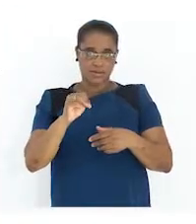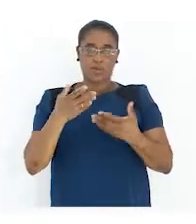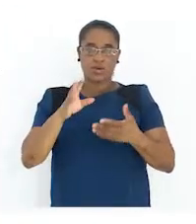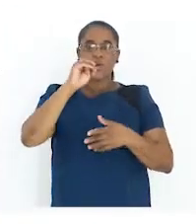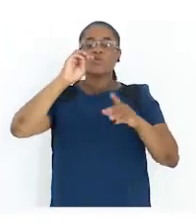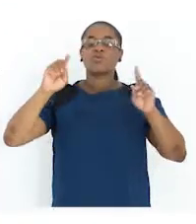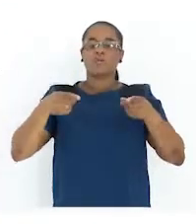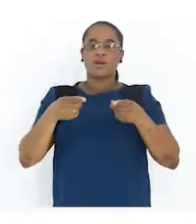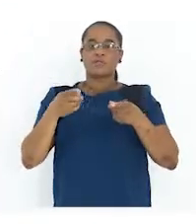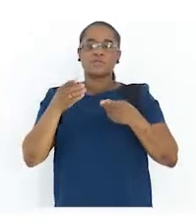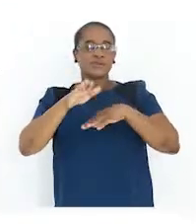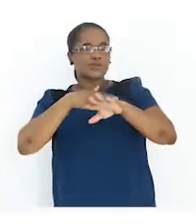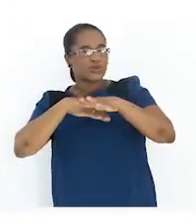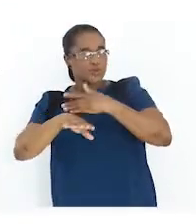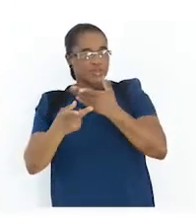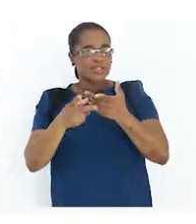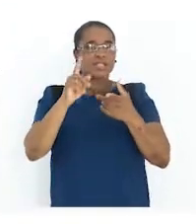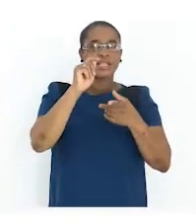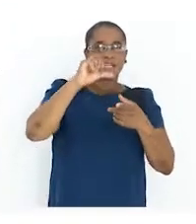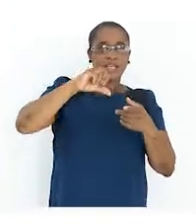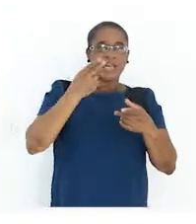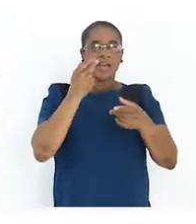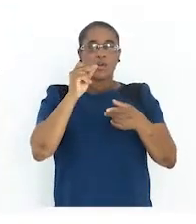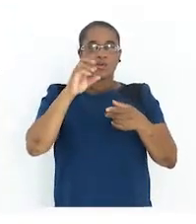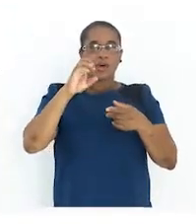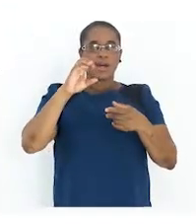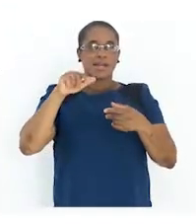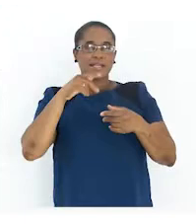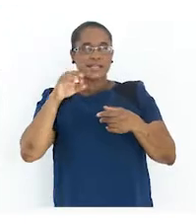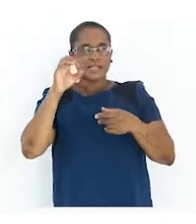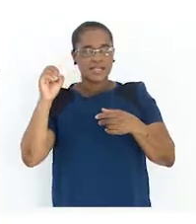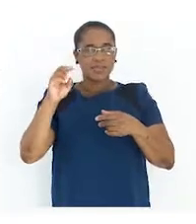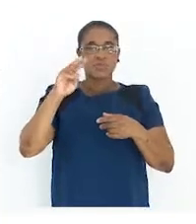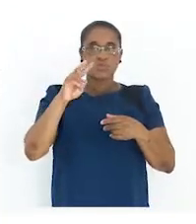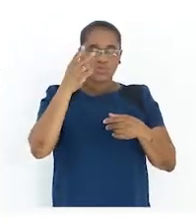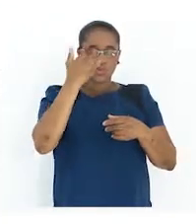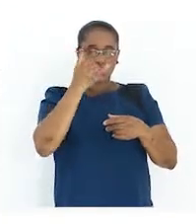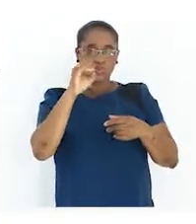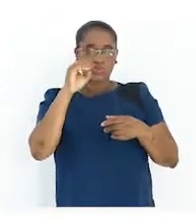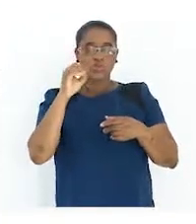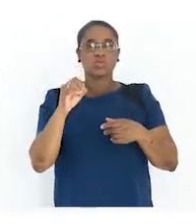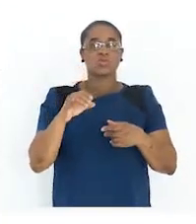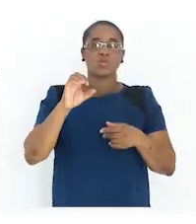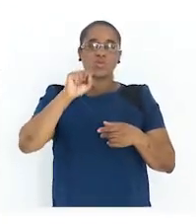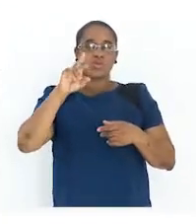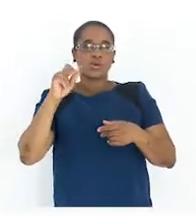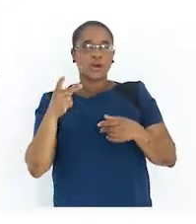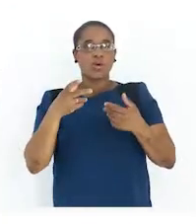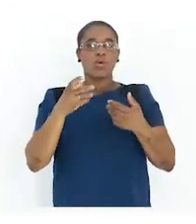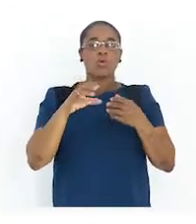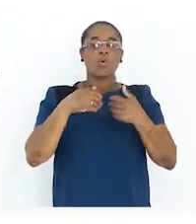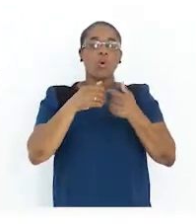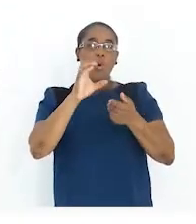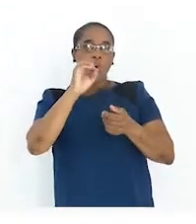Resolução de equações do segundo grau completas a uma incógnita pela fórmula resolvente. Já vimos que